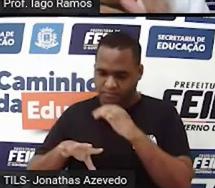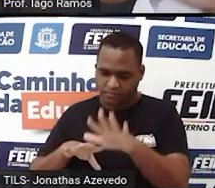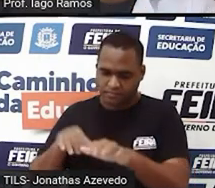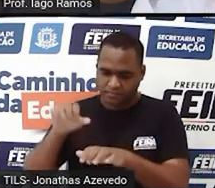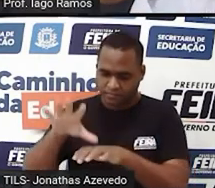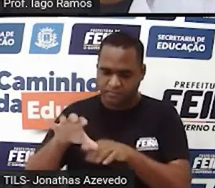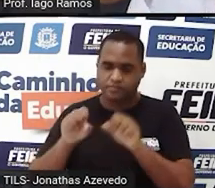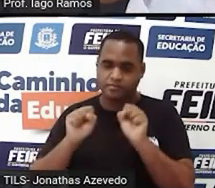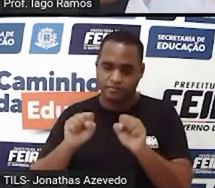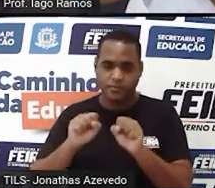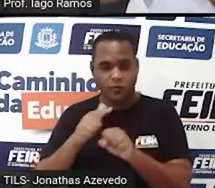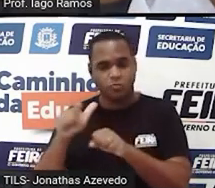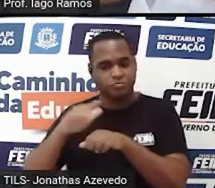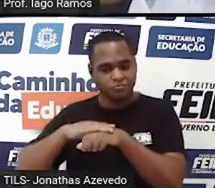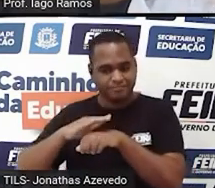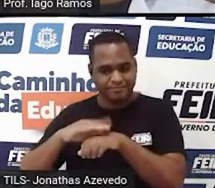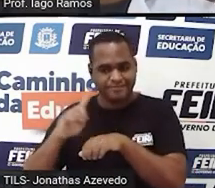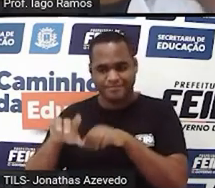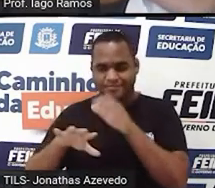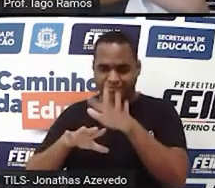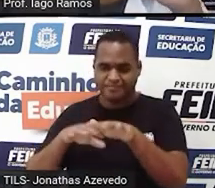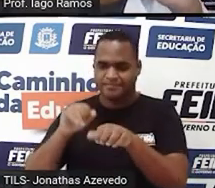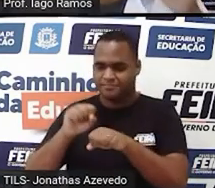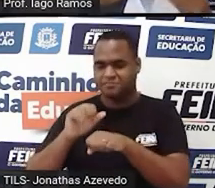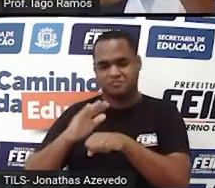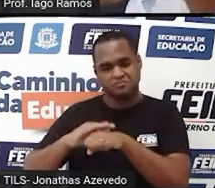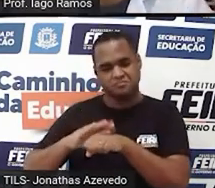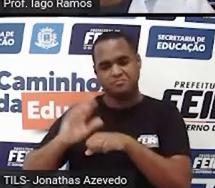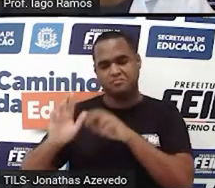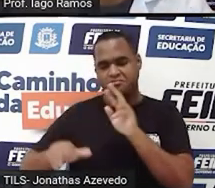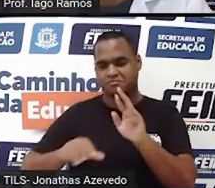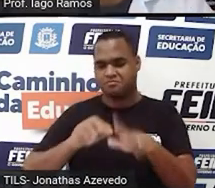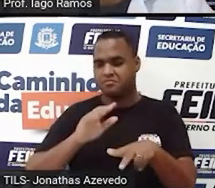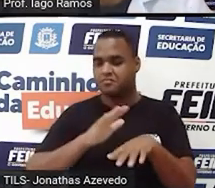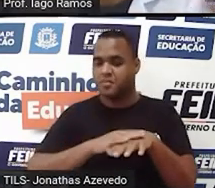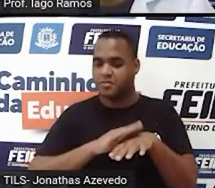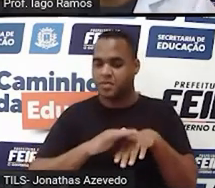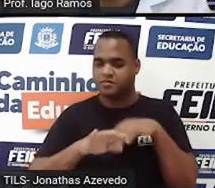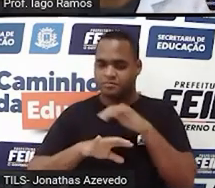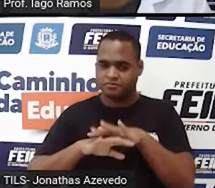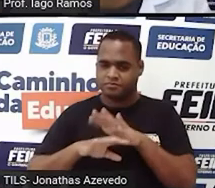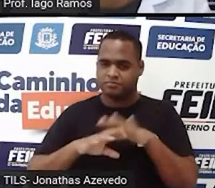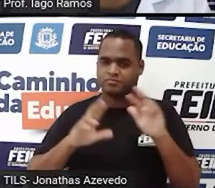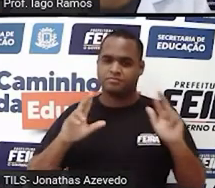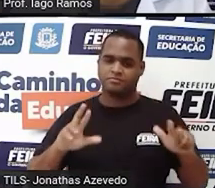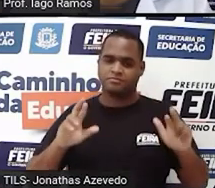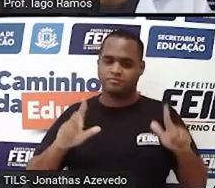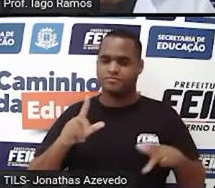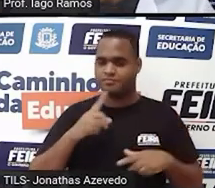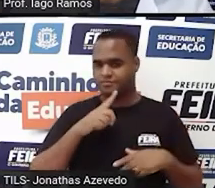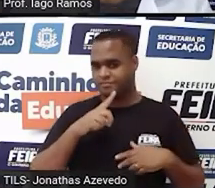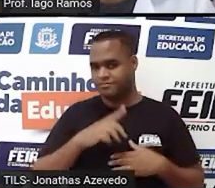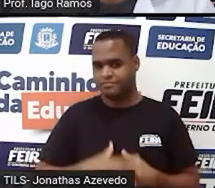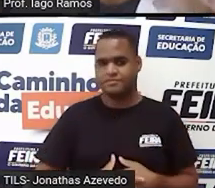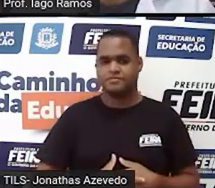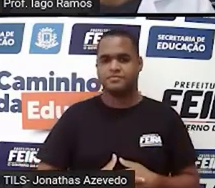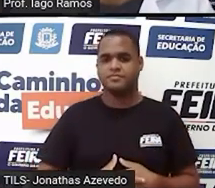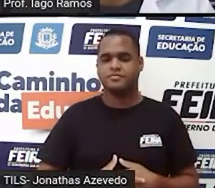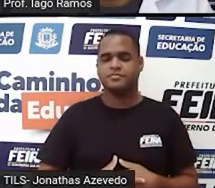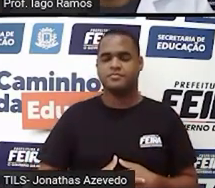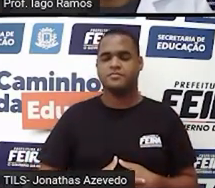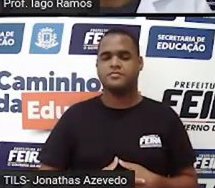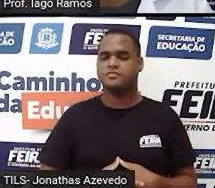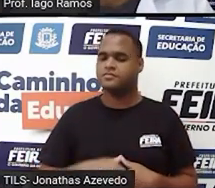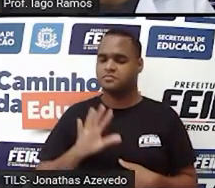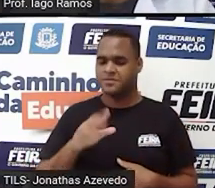outra coisa é eu medi com meu palmo nós temos tamanhos de mãos de Palmas diferentes então não podia